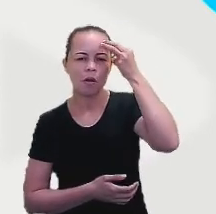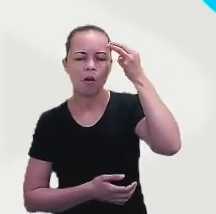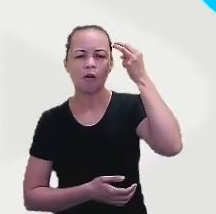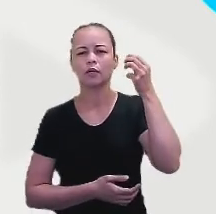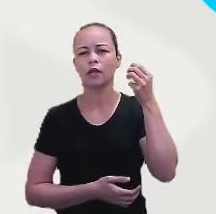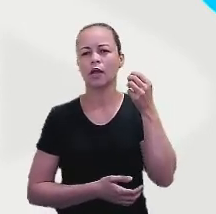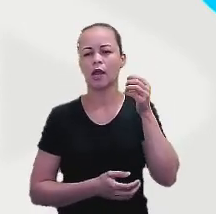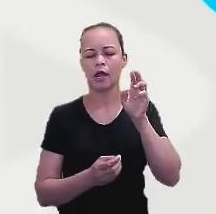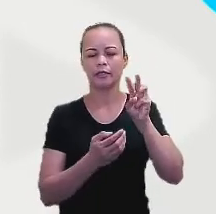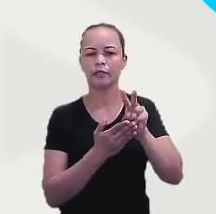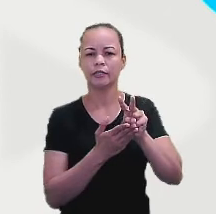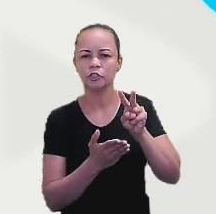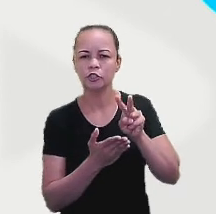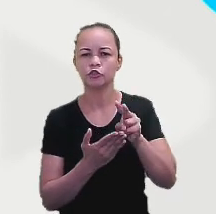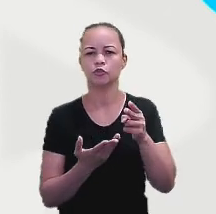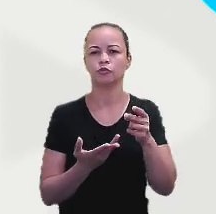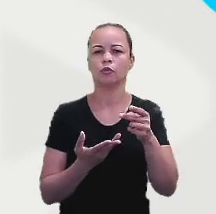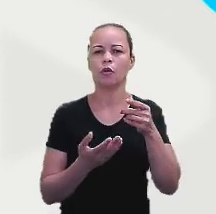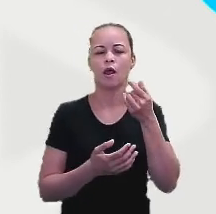lápis, plástico,